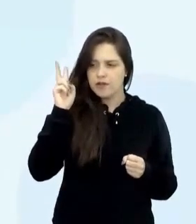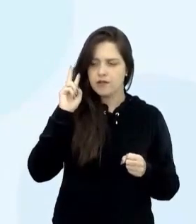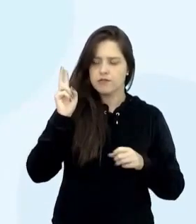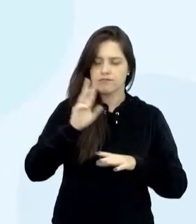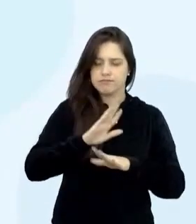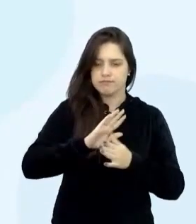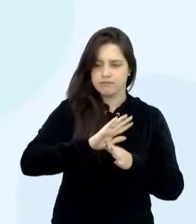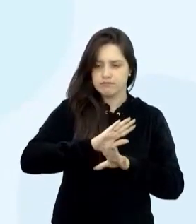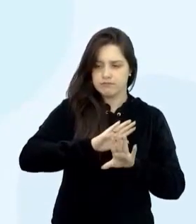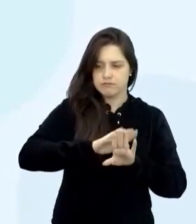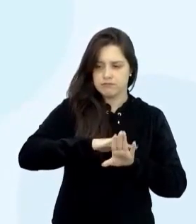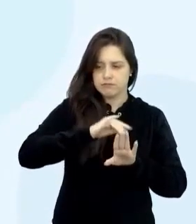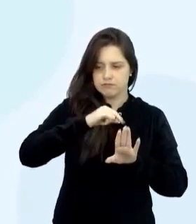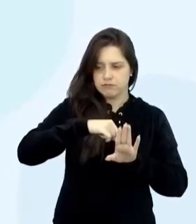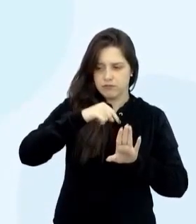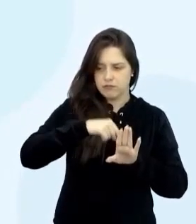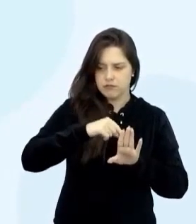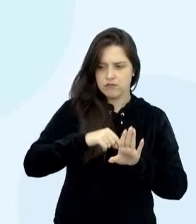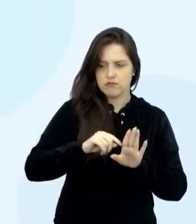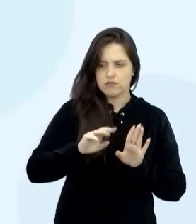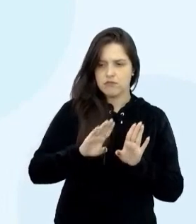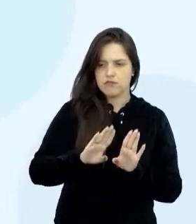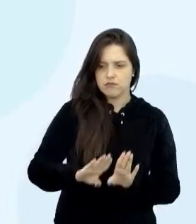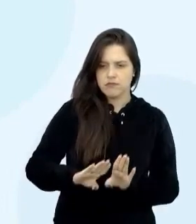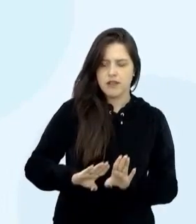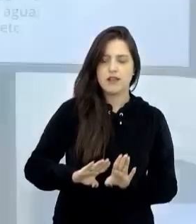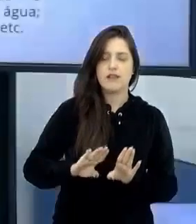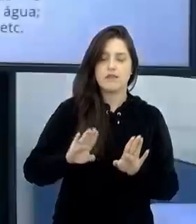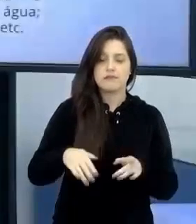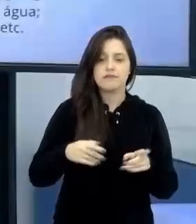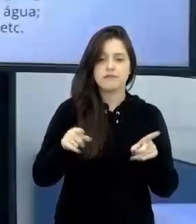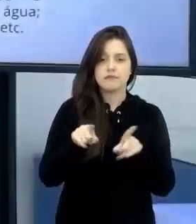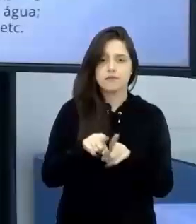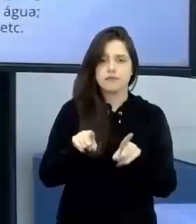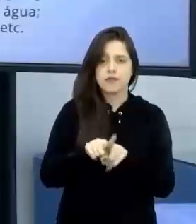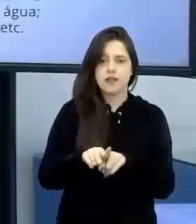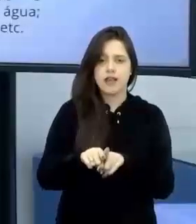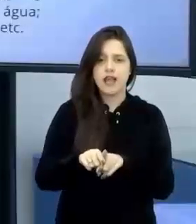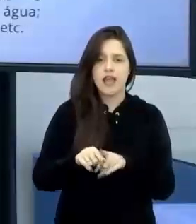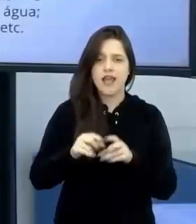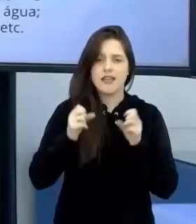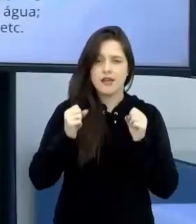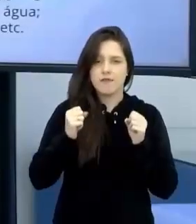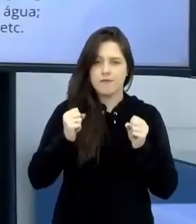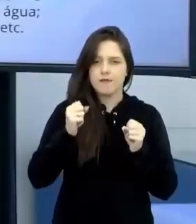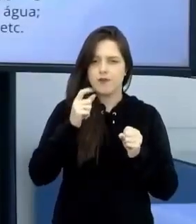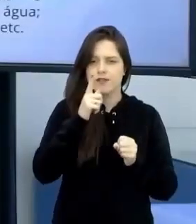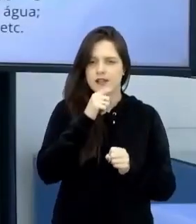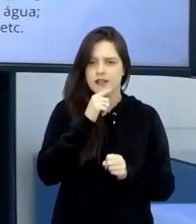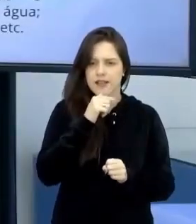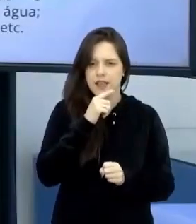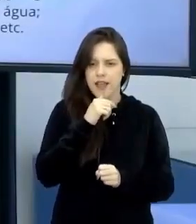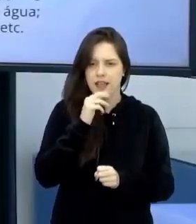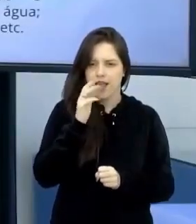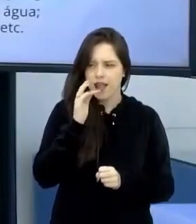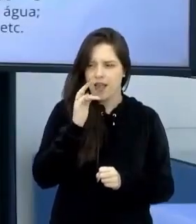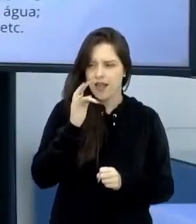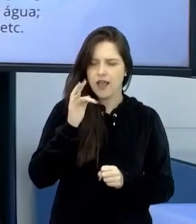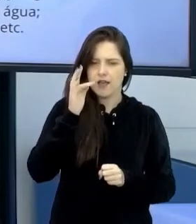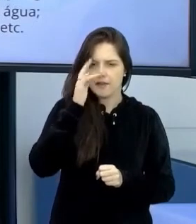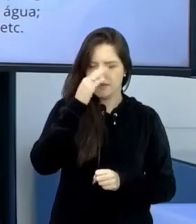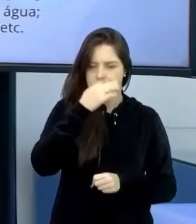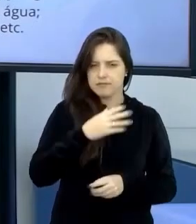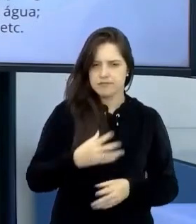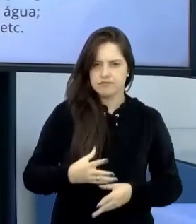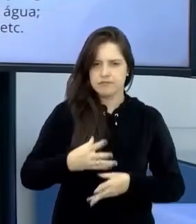água e alguns compostos químicos, tá certo? E também da força com que essa água, com que essas moléculas se ligam para nos dar